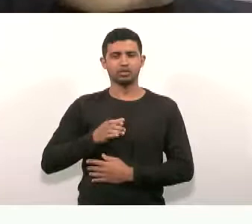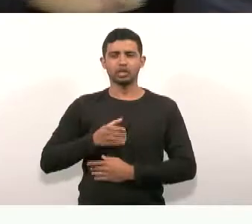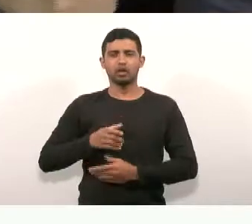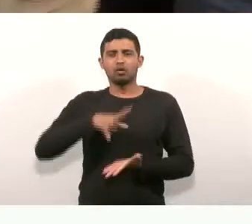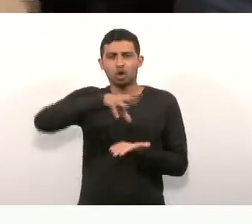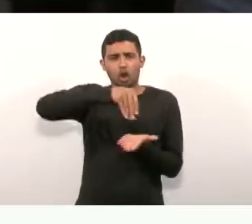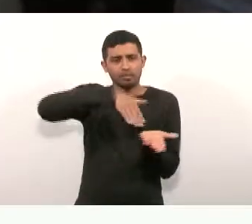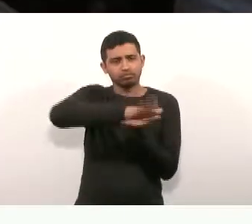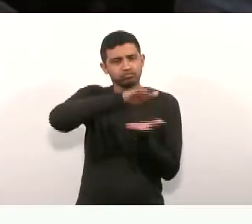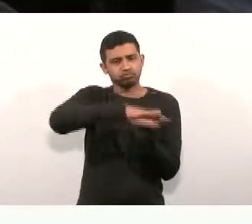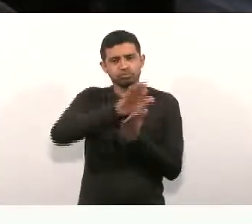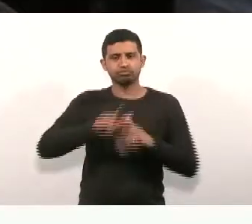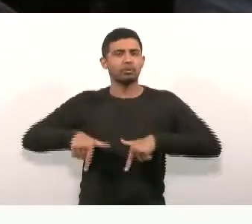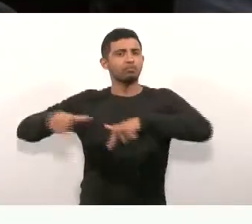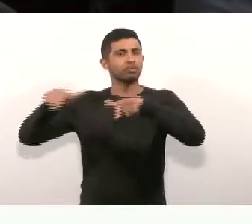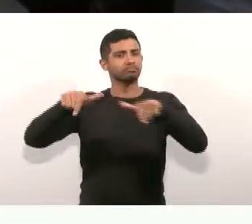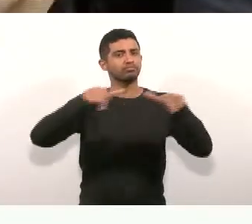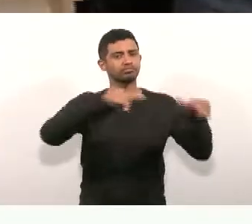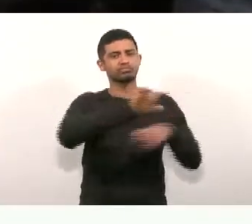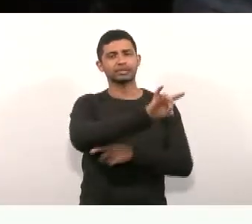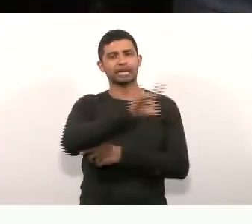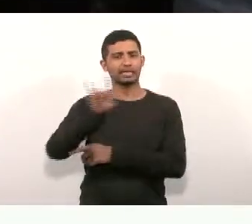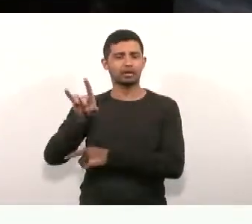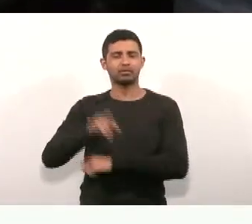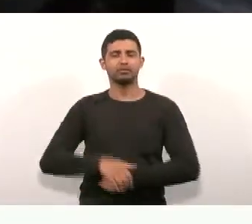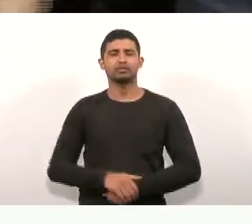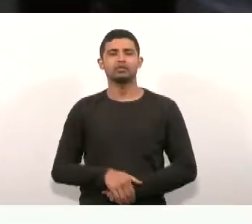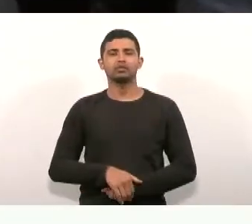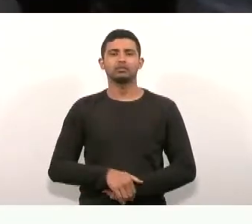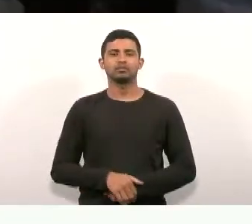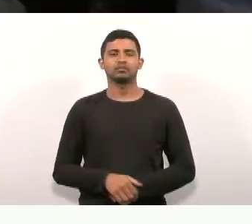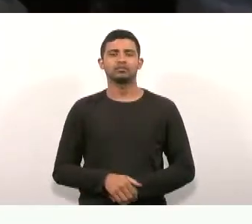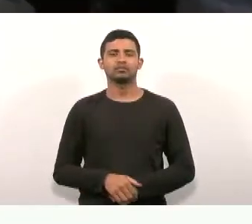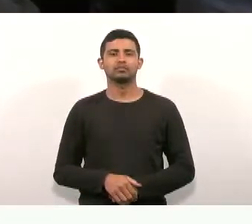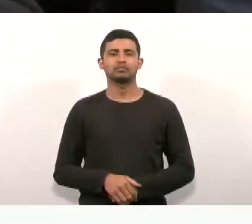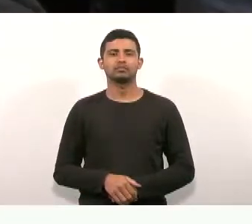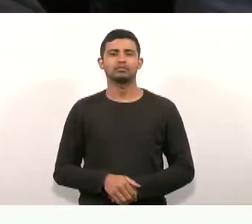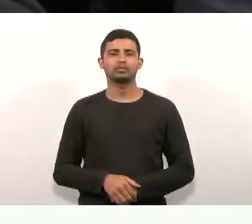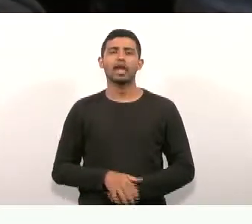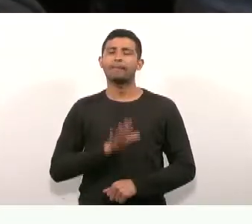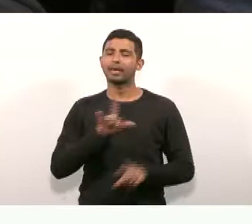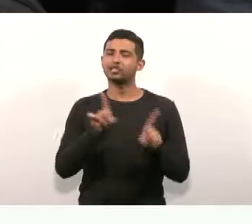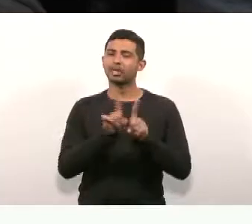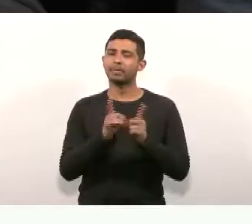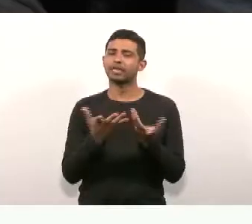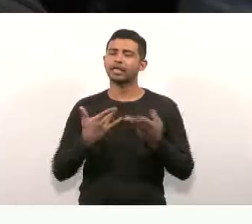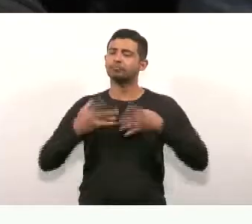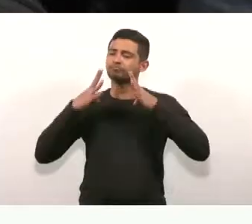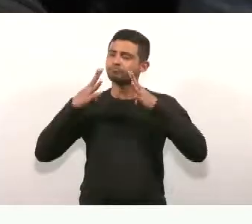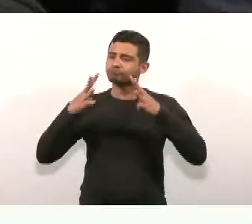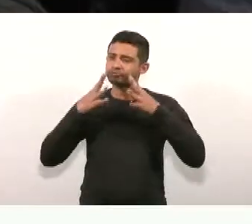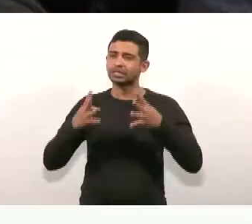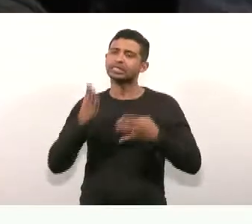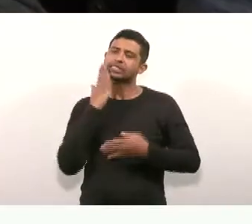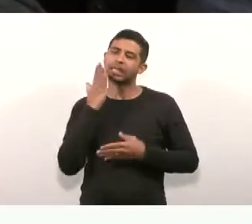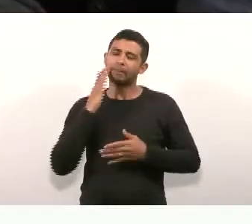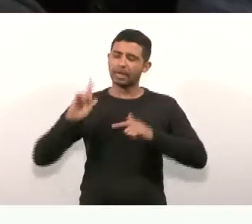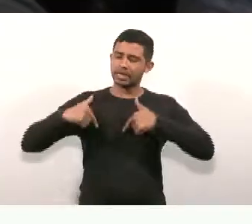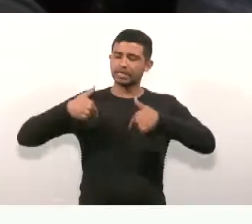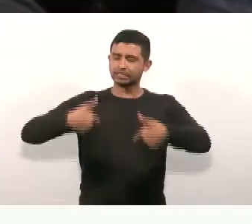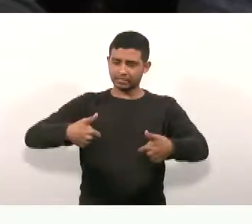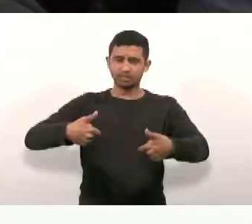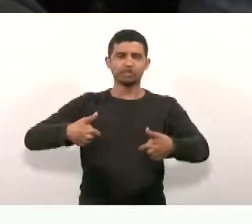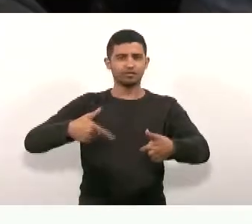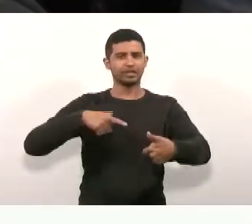e a gente distribui isso aqui, e a ideia é que essa possa ser a ata. Mas queria ouvir também a respeito dessa iniciativa de uma